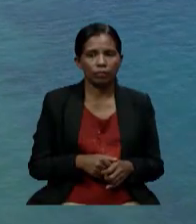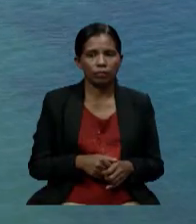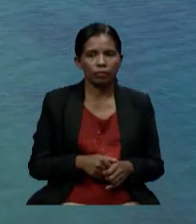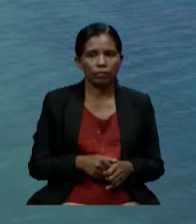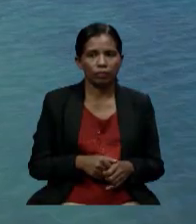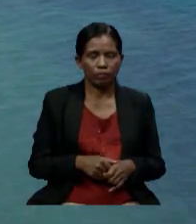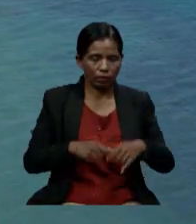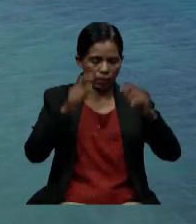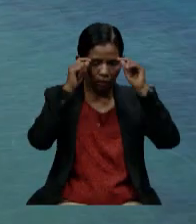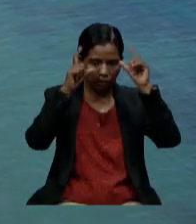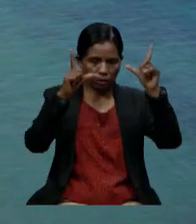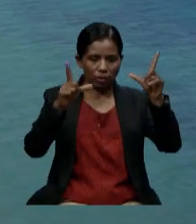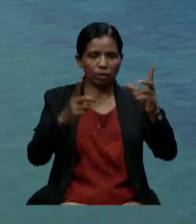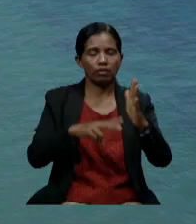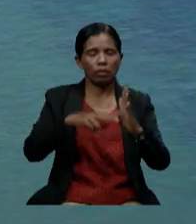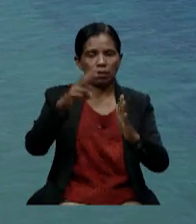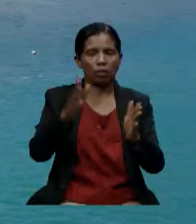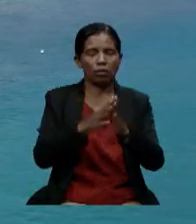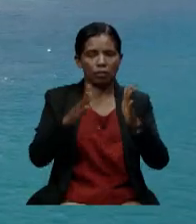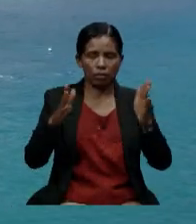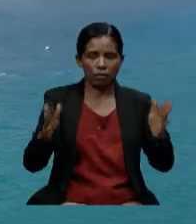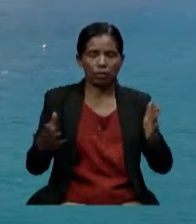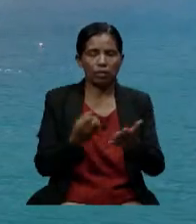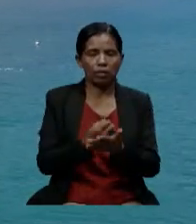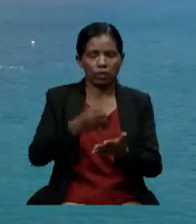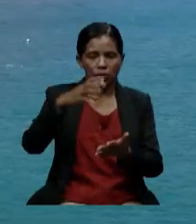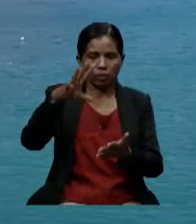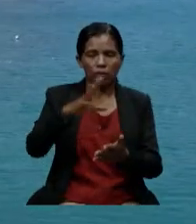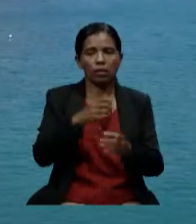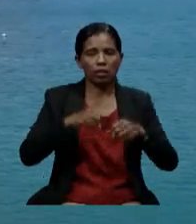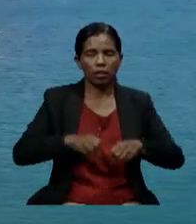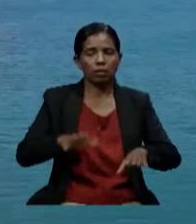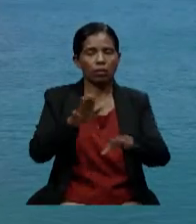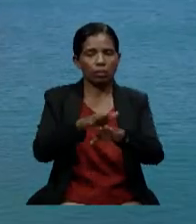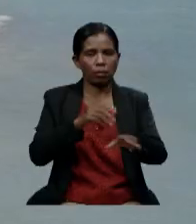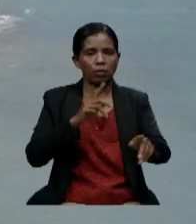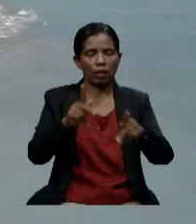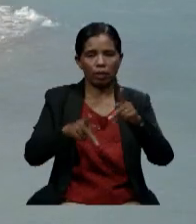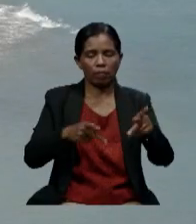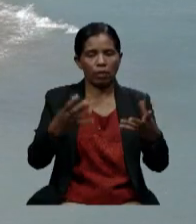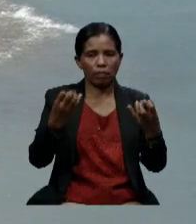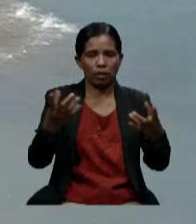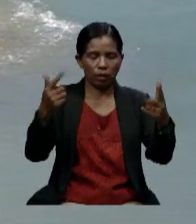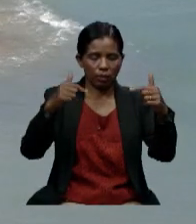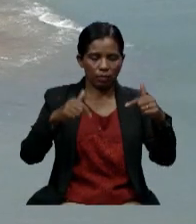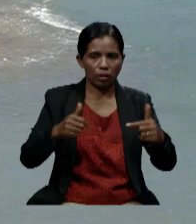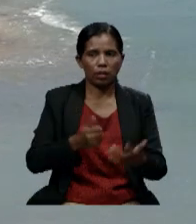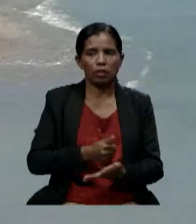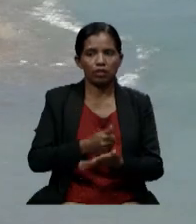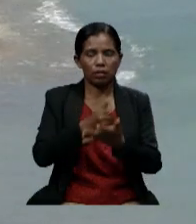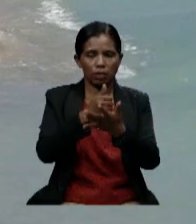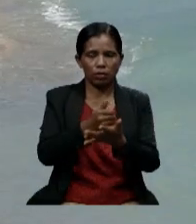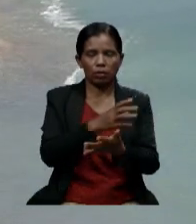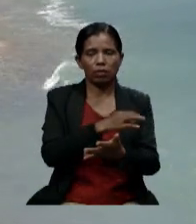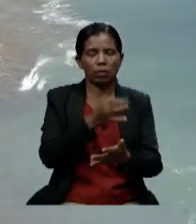Ba Timor Leste ne be valor bot, riku soin tasi bela atrai turista sira, no mos bela serve produção alimentar,